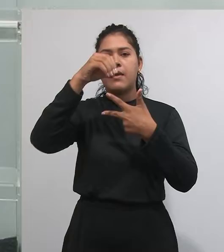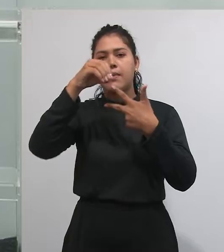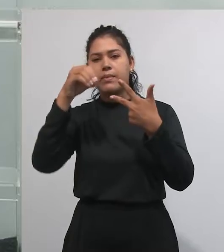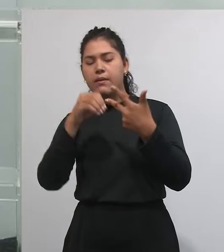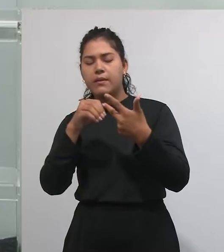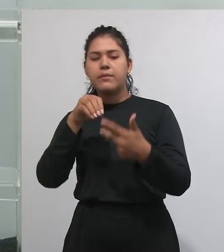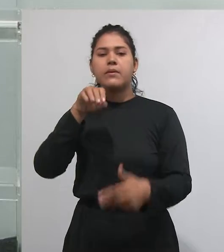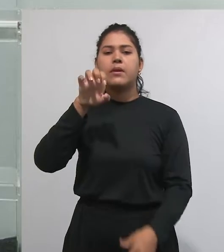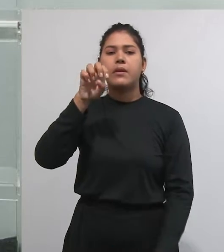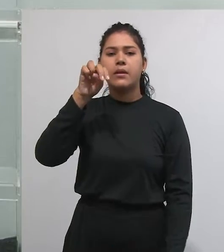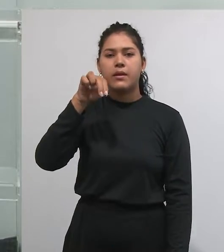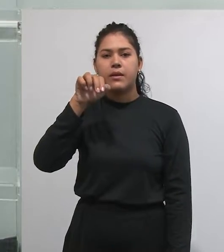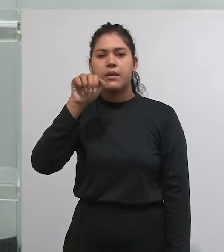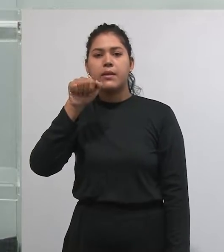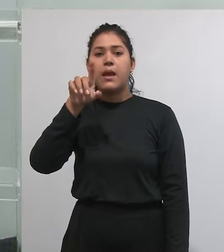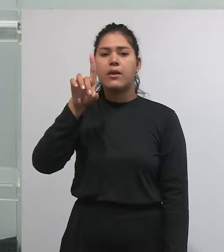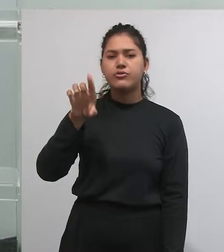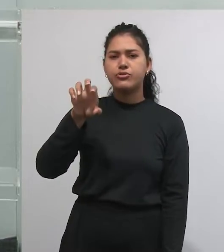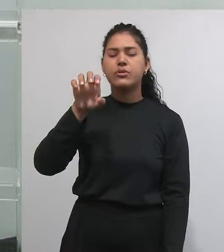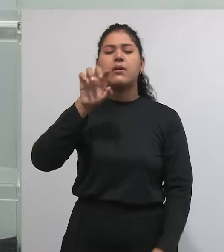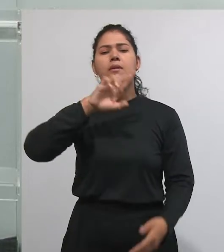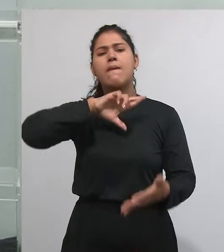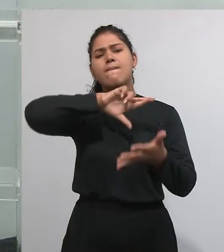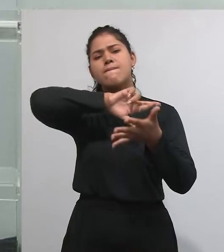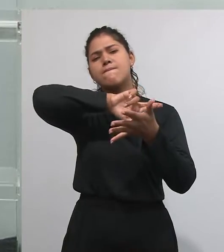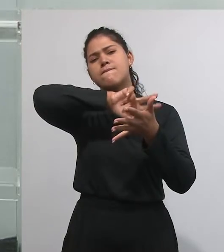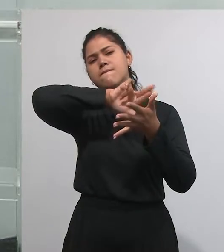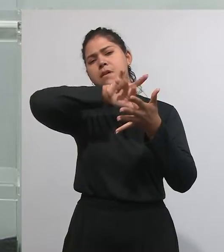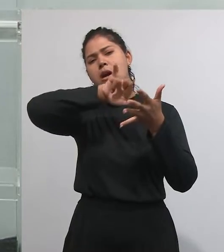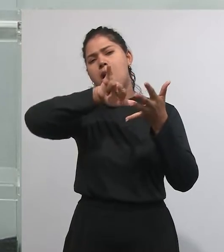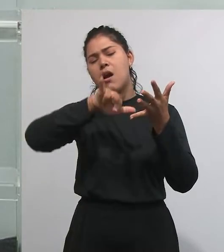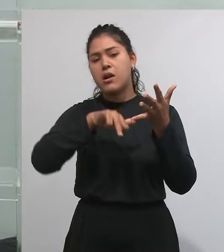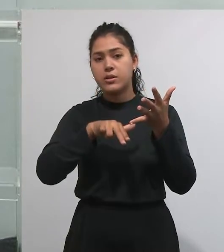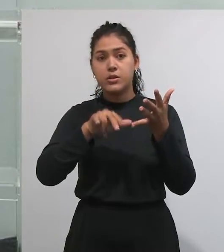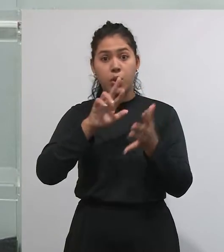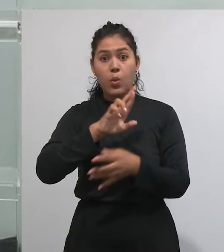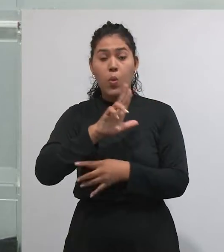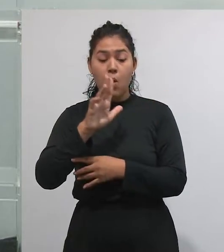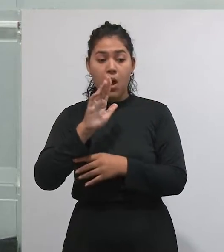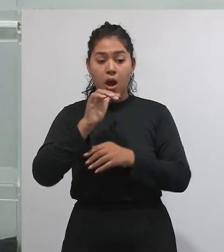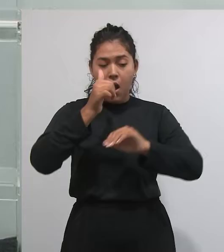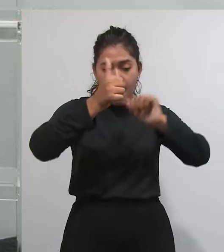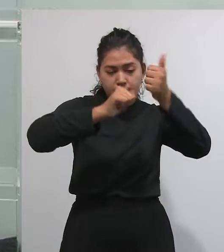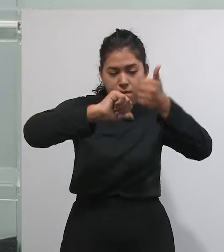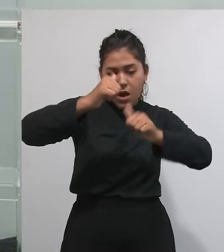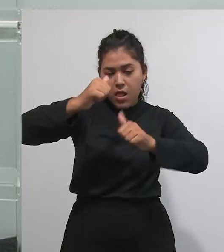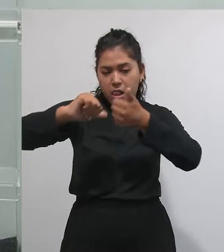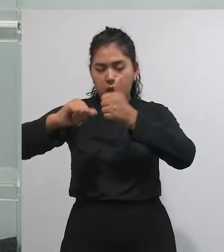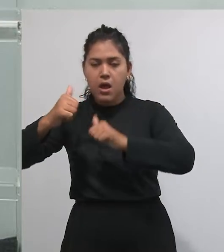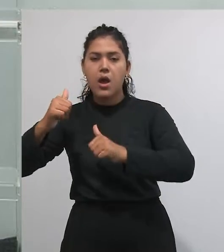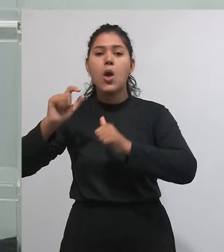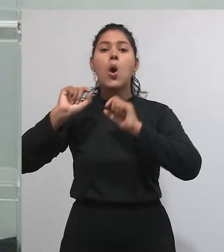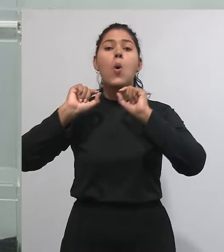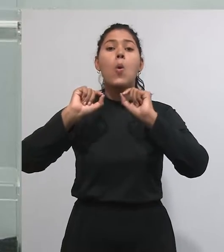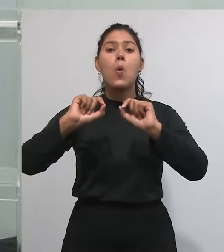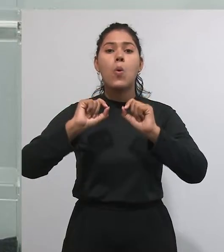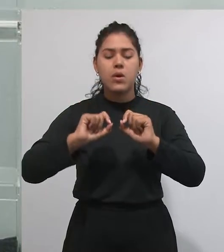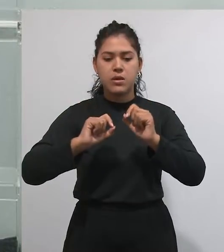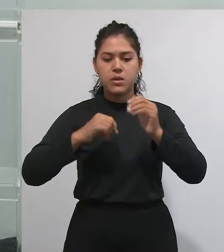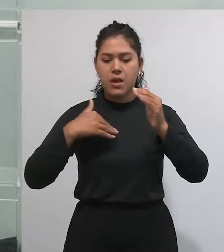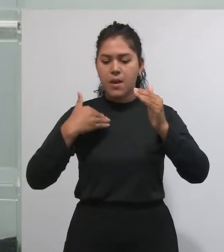ENAD, todos esses programas de avaliação, eles não têm o intuito de avaliar